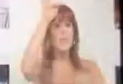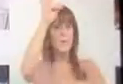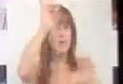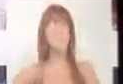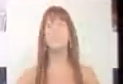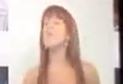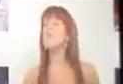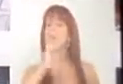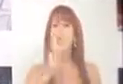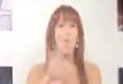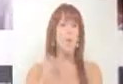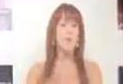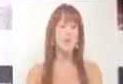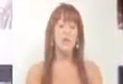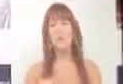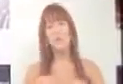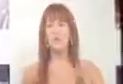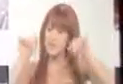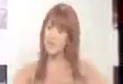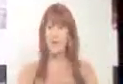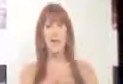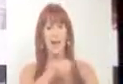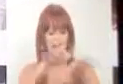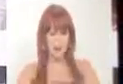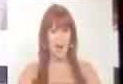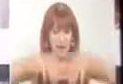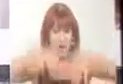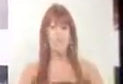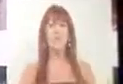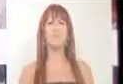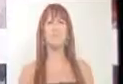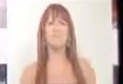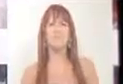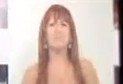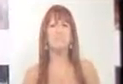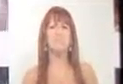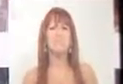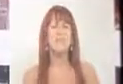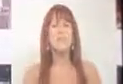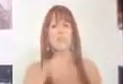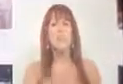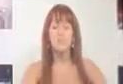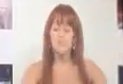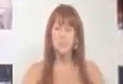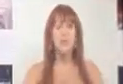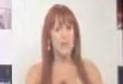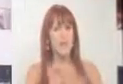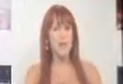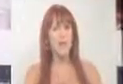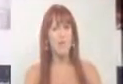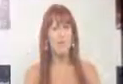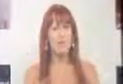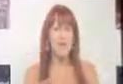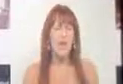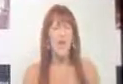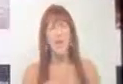e que muitos outros deputados nesta Câmara, tendo que se pronunciar sobre isto,